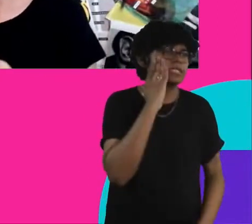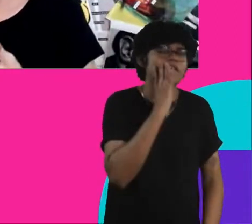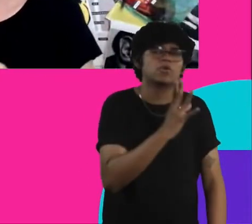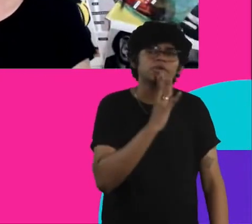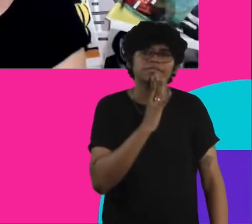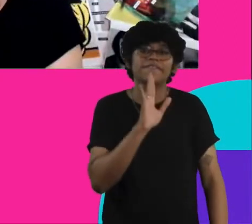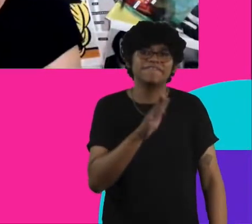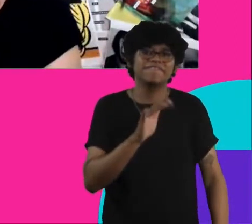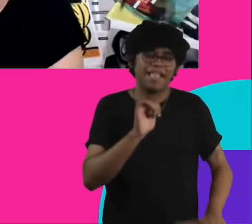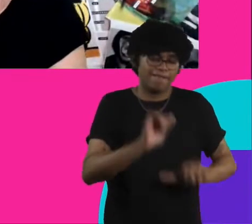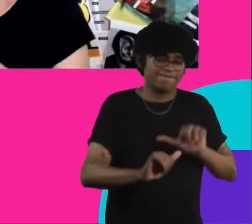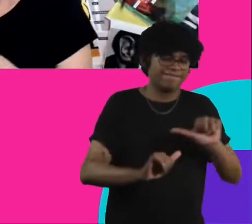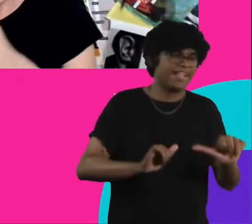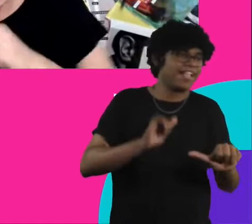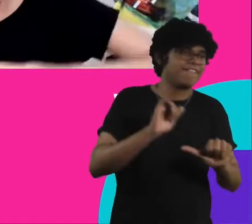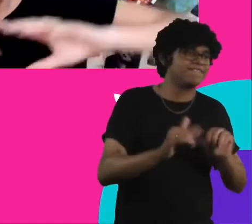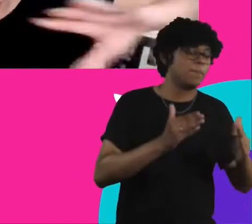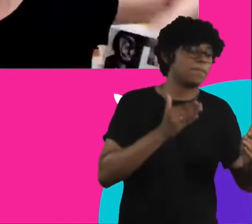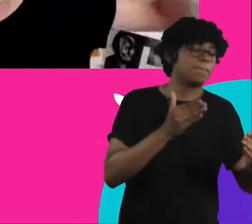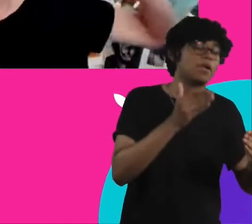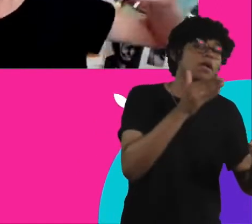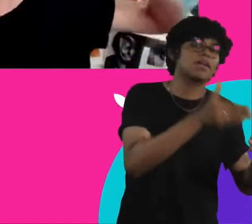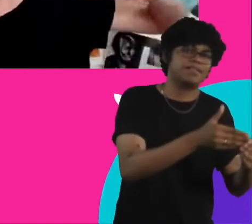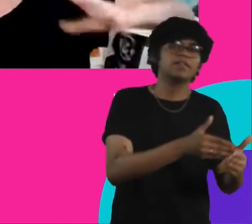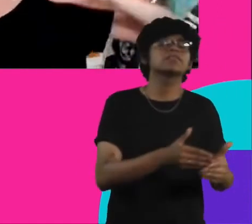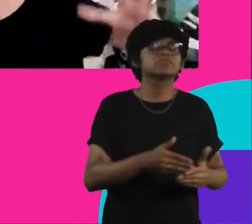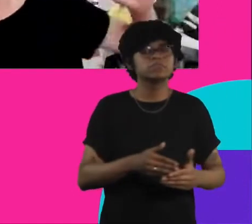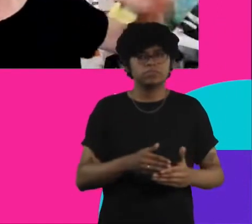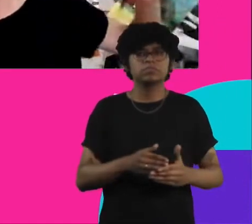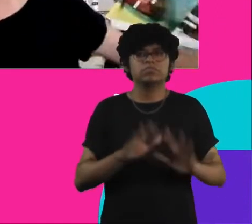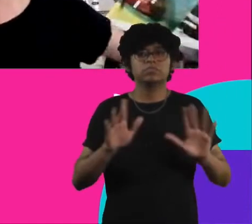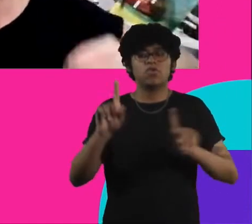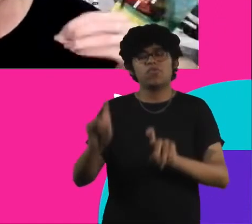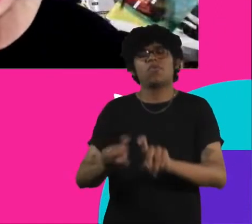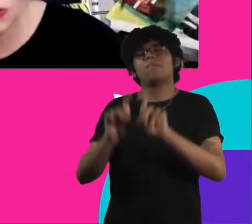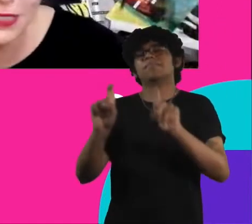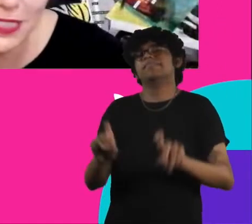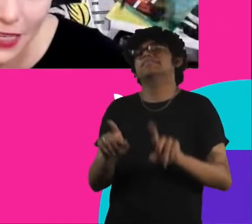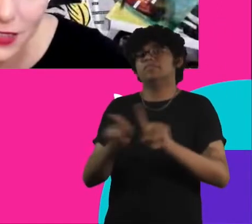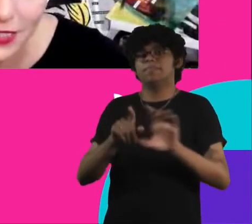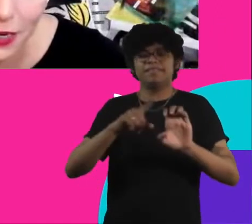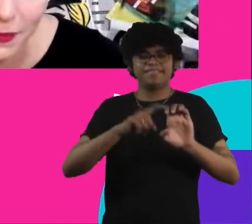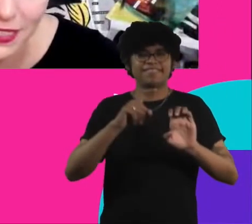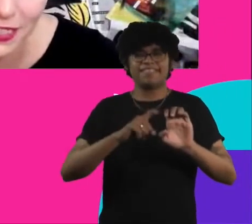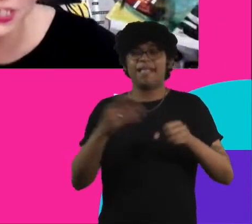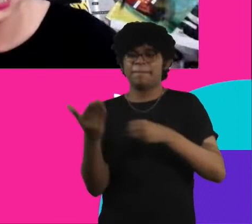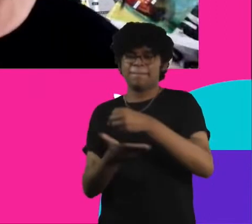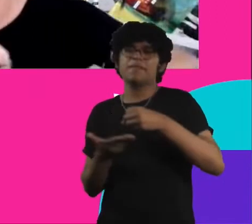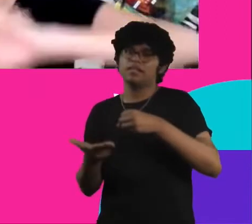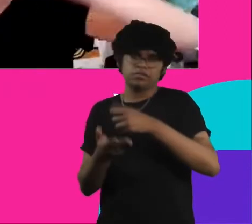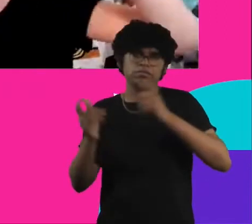longo do tempo, né? Então, a computação e o empreendedorismo estão baseados